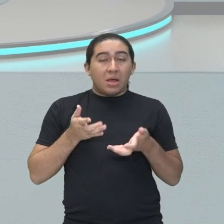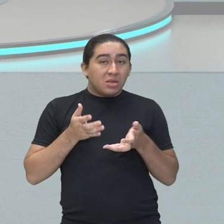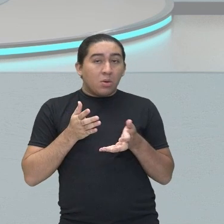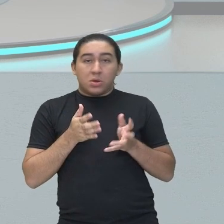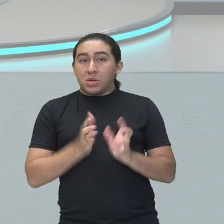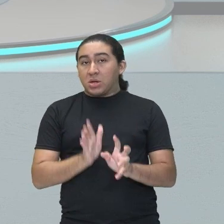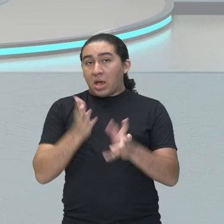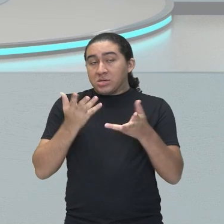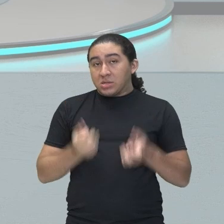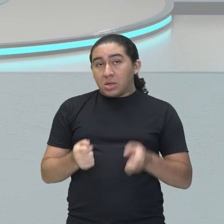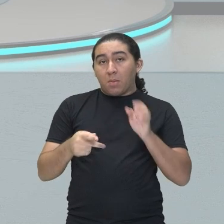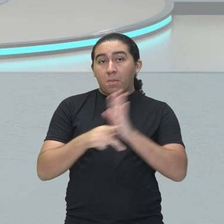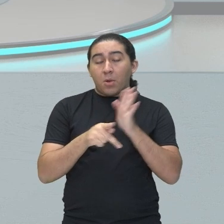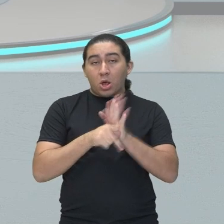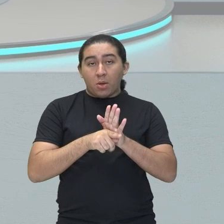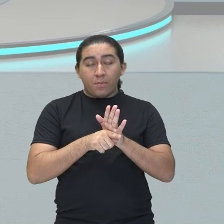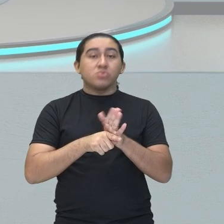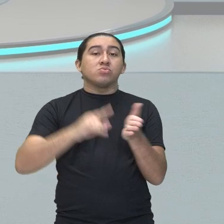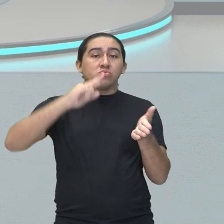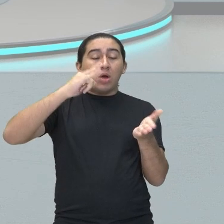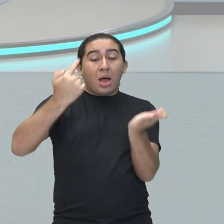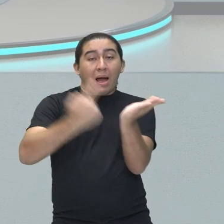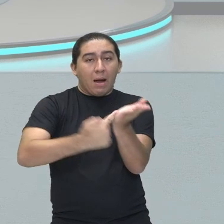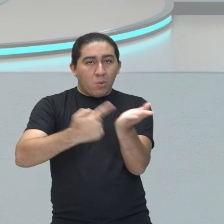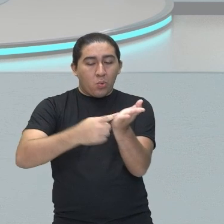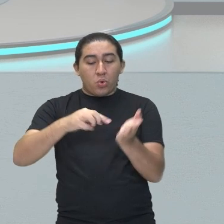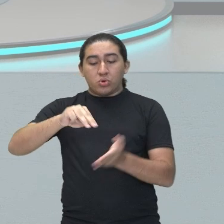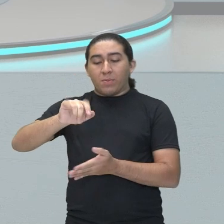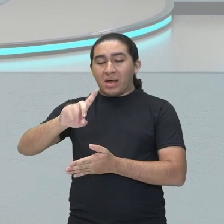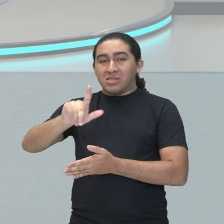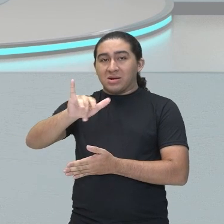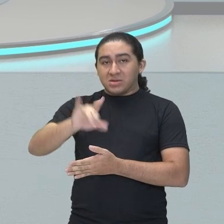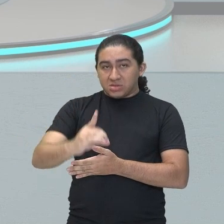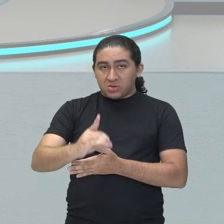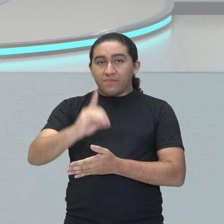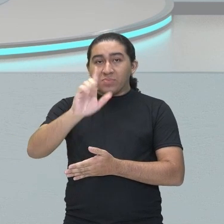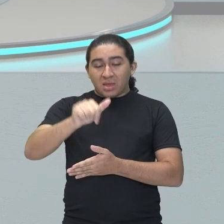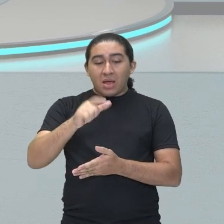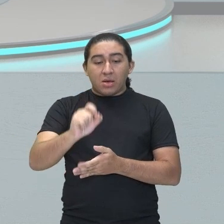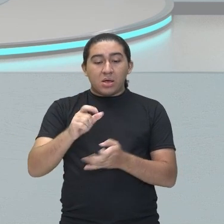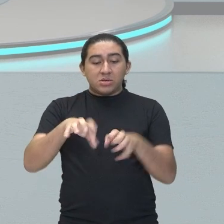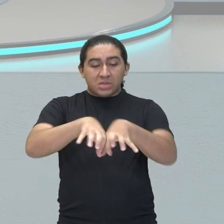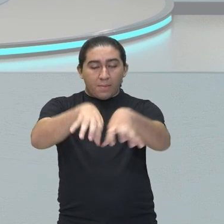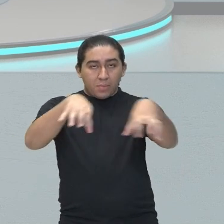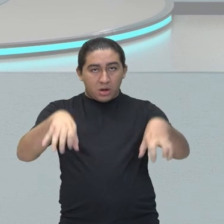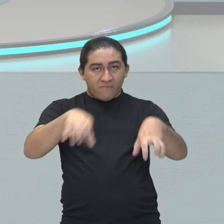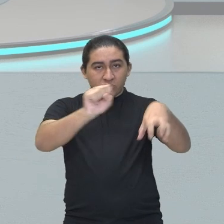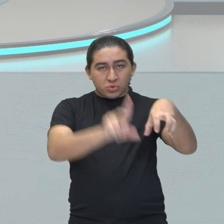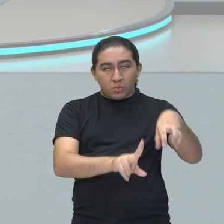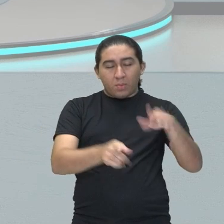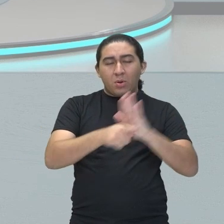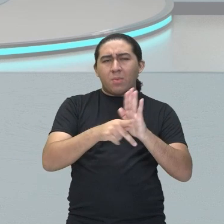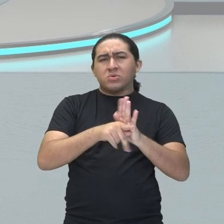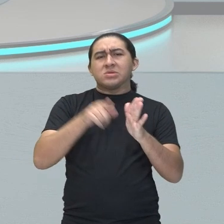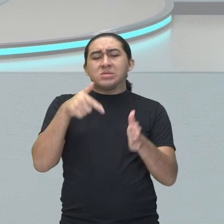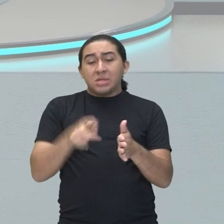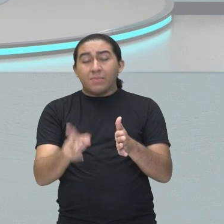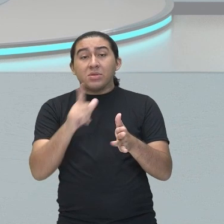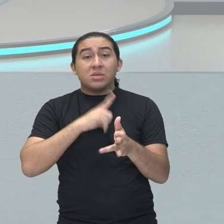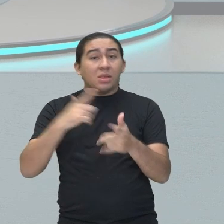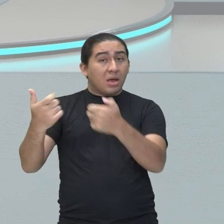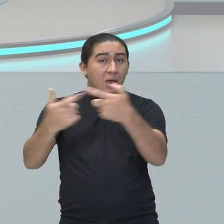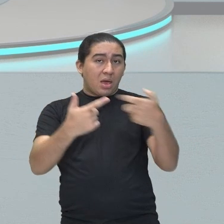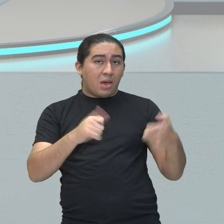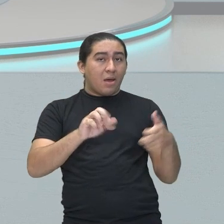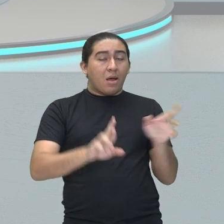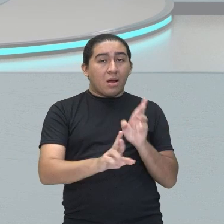as decisões do Tratado de Madrid, que delimitava as fronteiras do sul do Brasil. Sempre houve alguma guerra no sul com relação